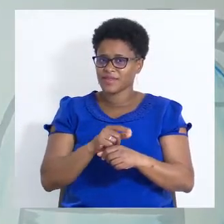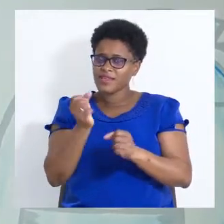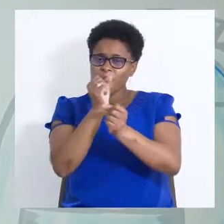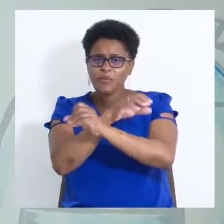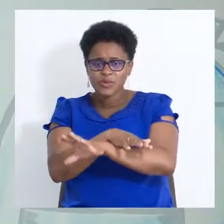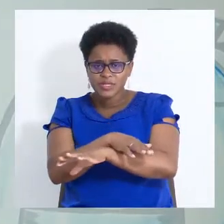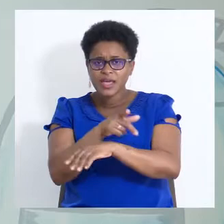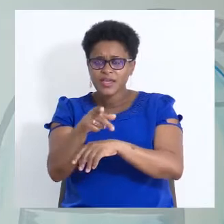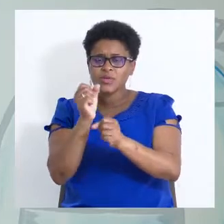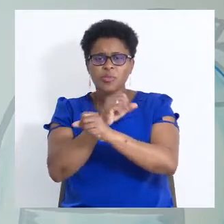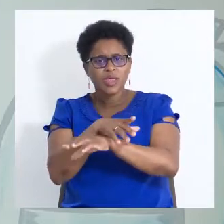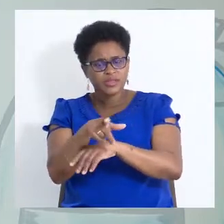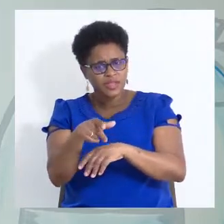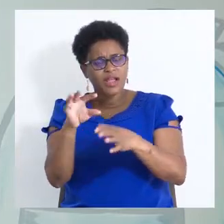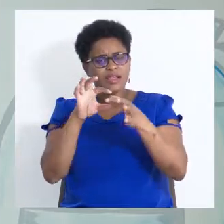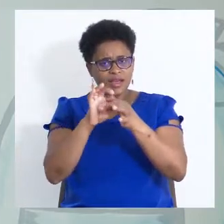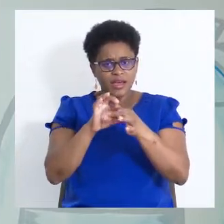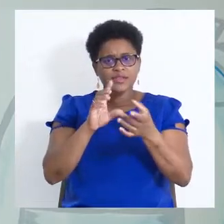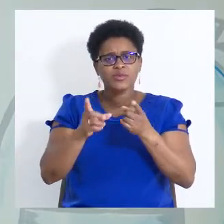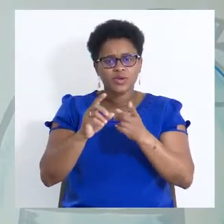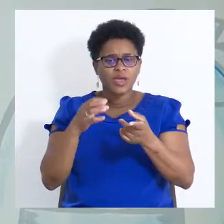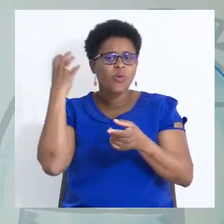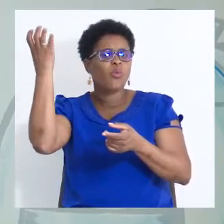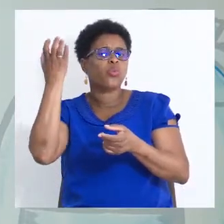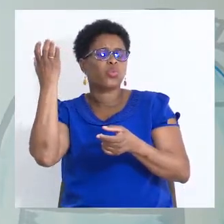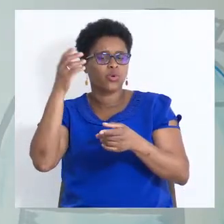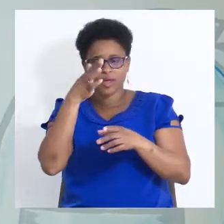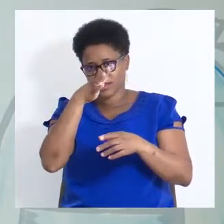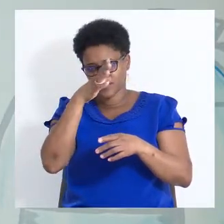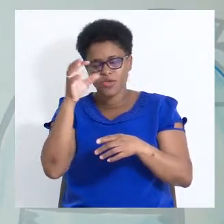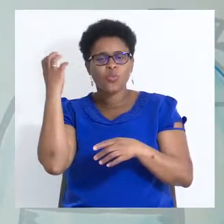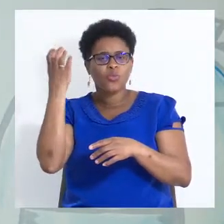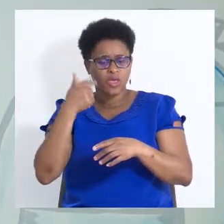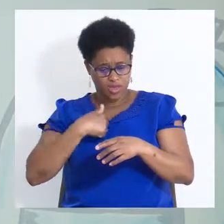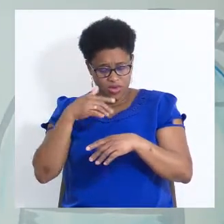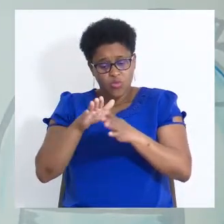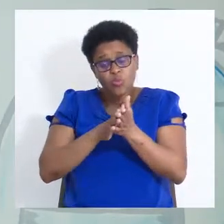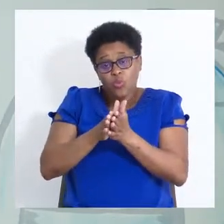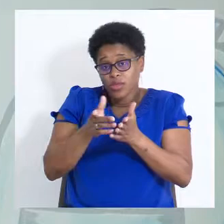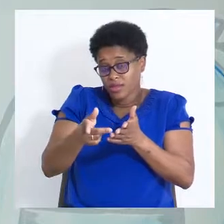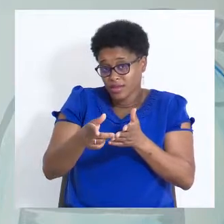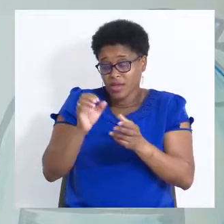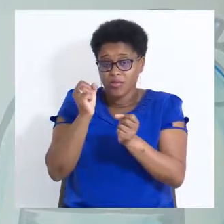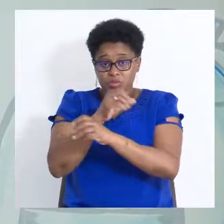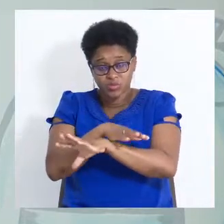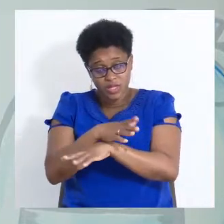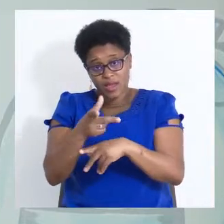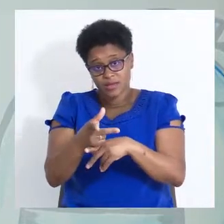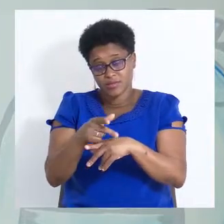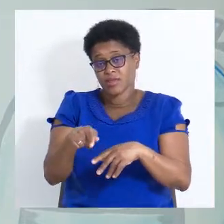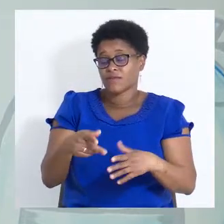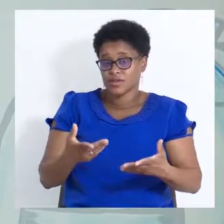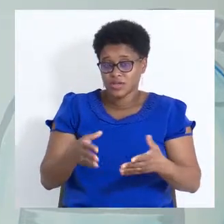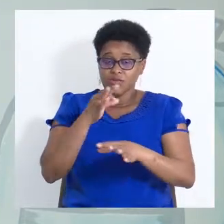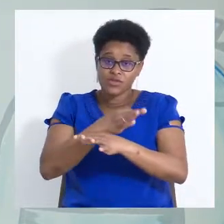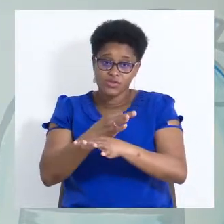essa publicidade e essa publicidade está ligada àquilo que é a cultura, atividades culturais. Eu utilizei a